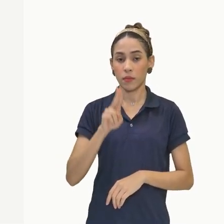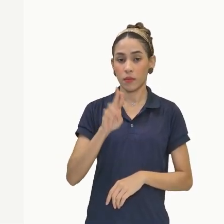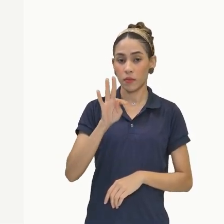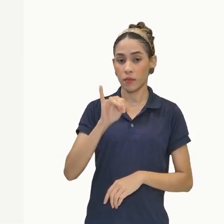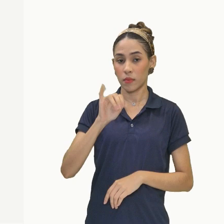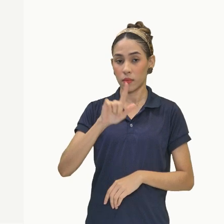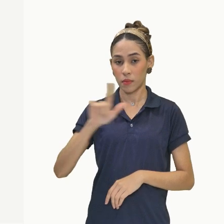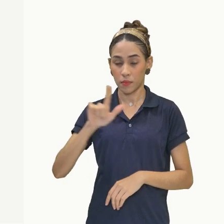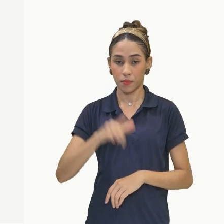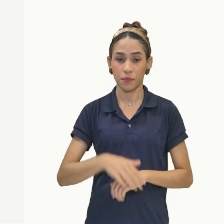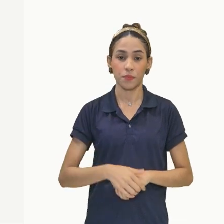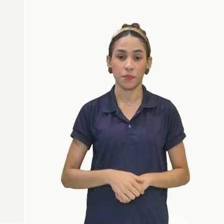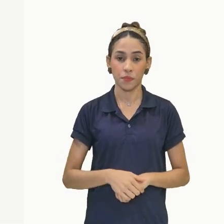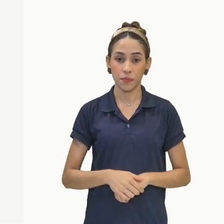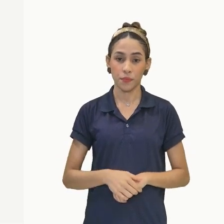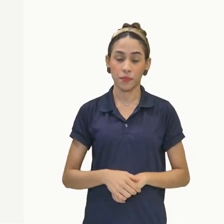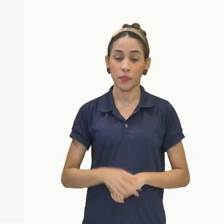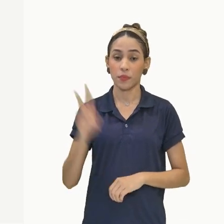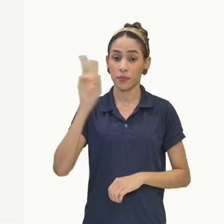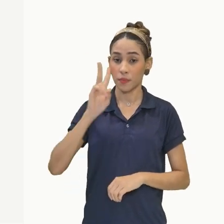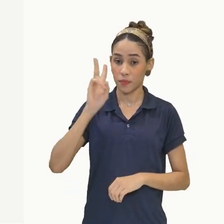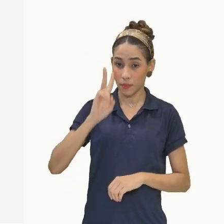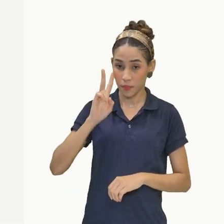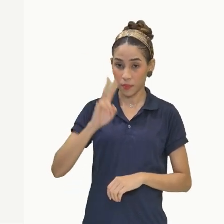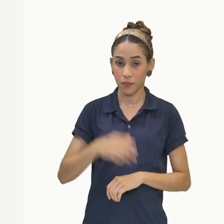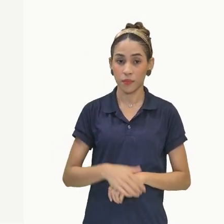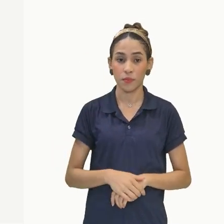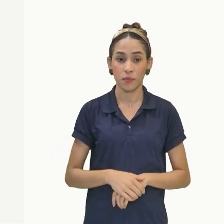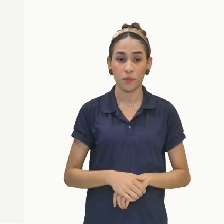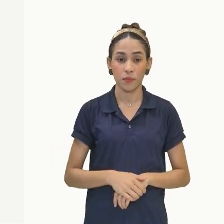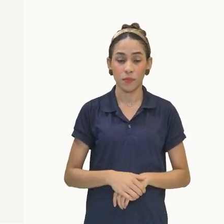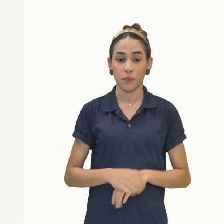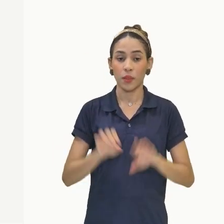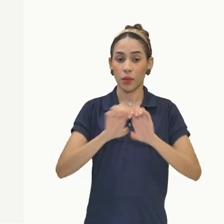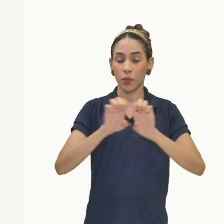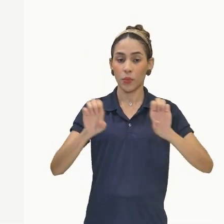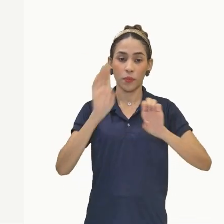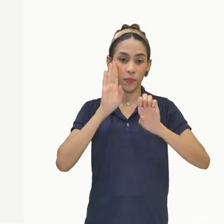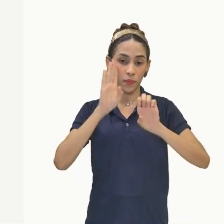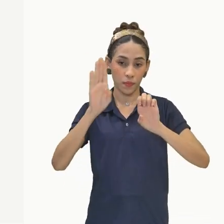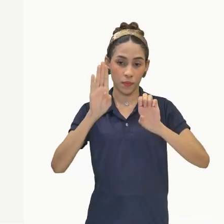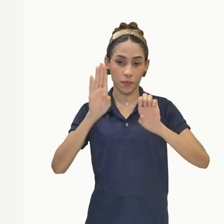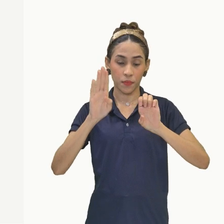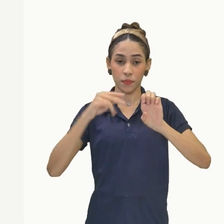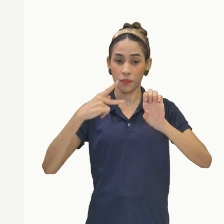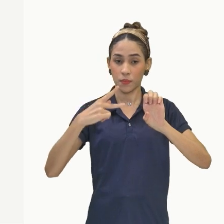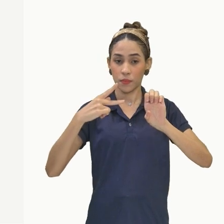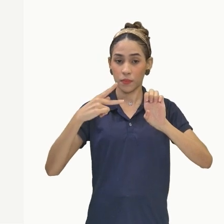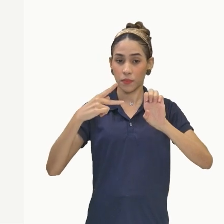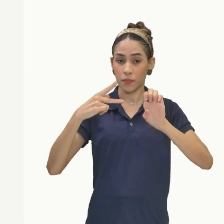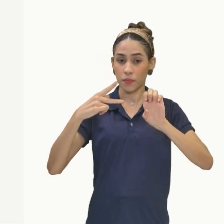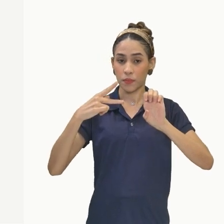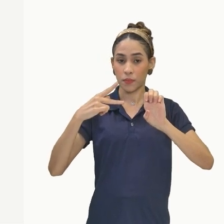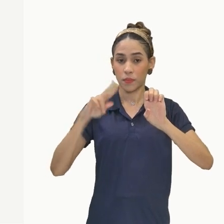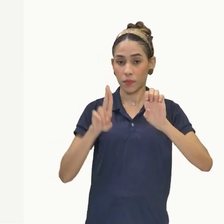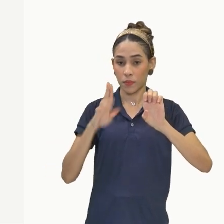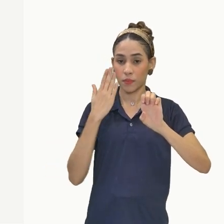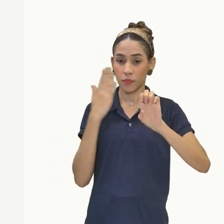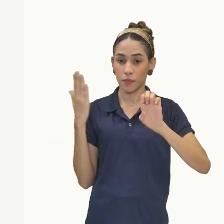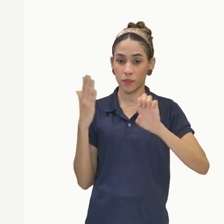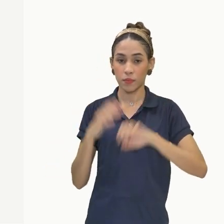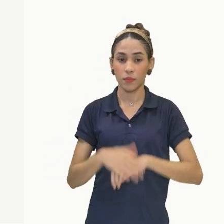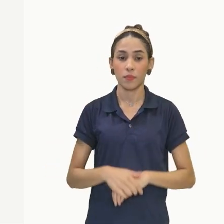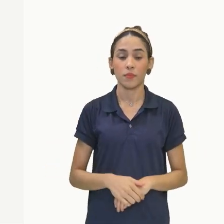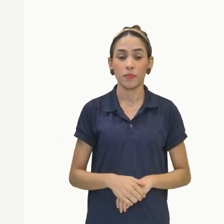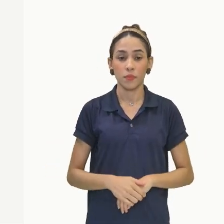vou calcular a potência útil, lembrando aqui para vocês que a equação da potência útil é a intensidade da corrente